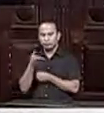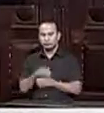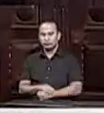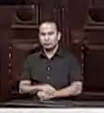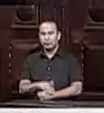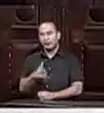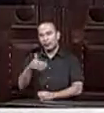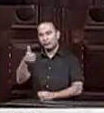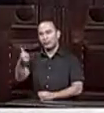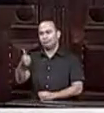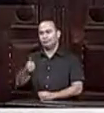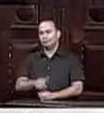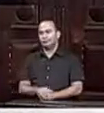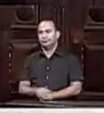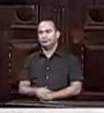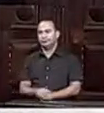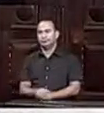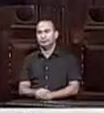e melhor.